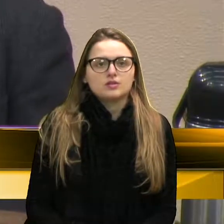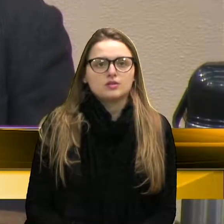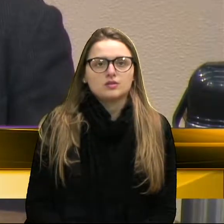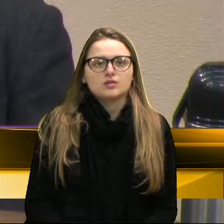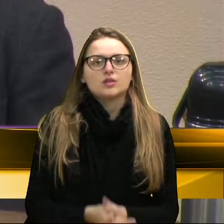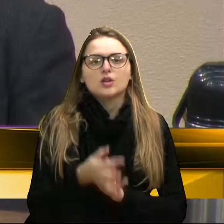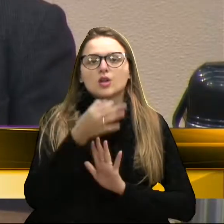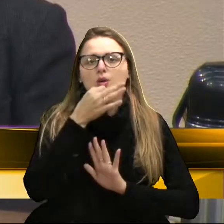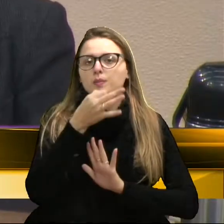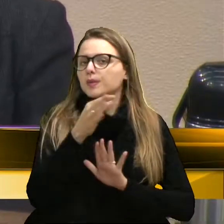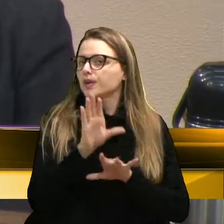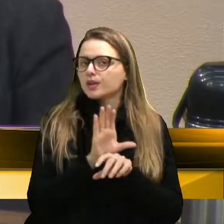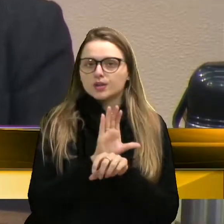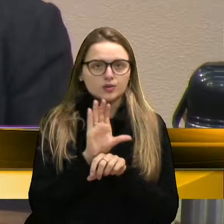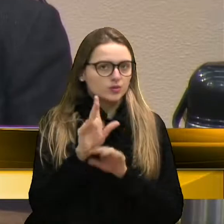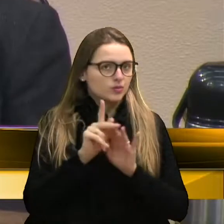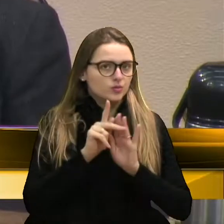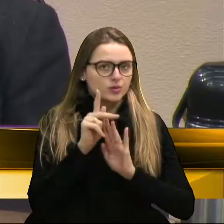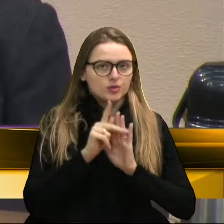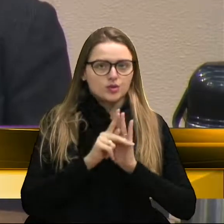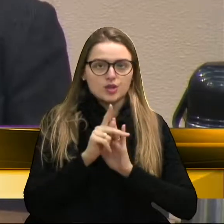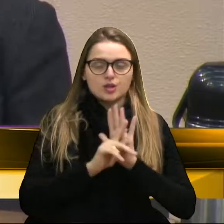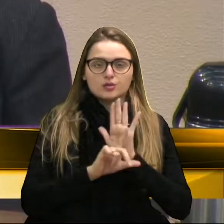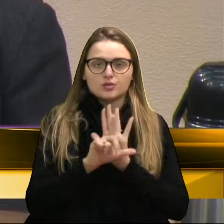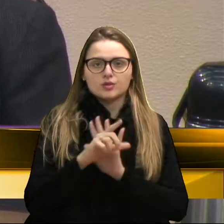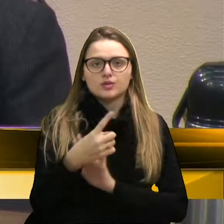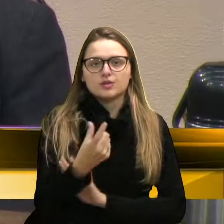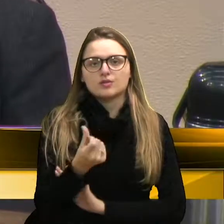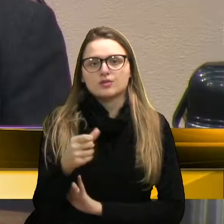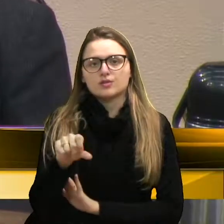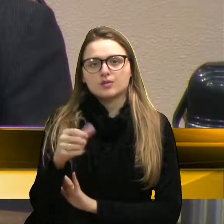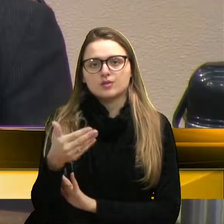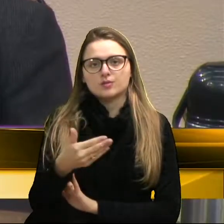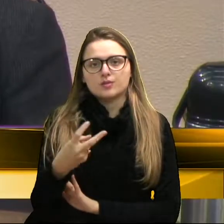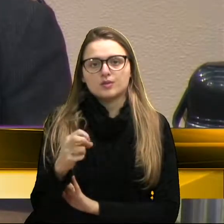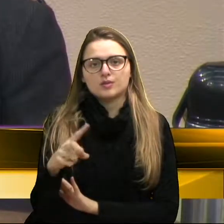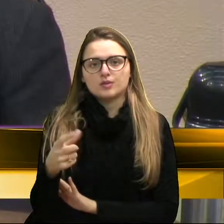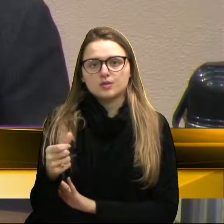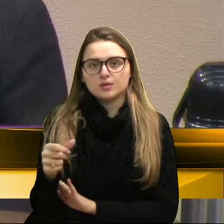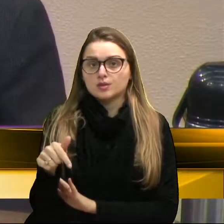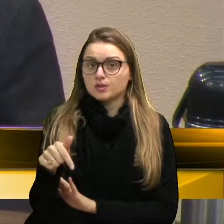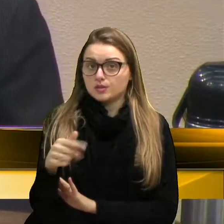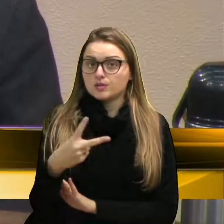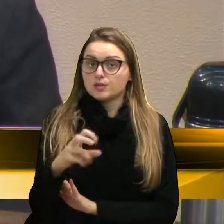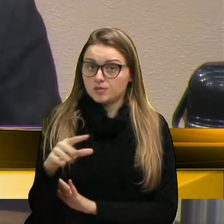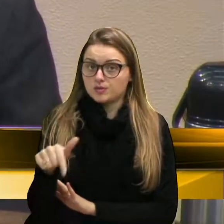Parecer pela inconstitucionalidade do projeto de lei número 169 de 2017.